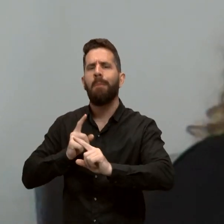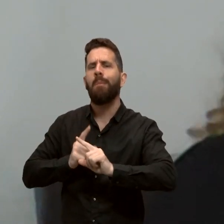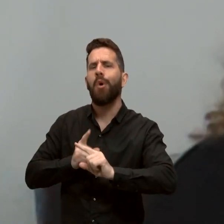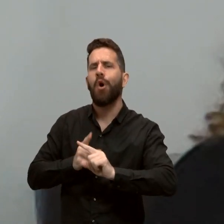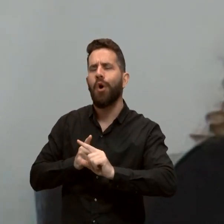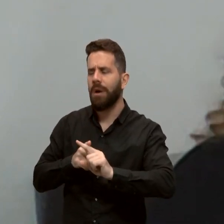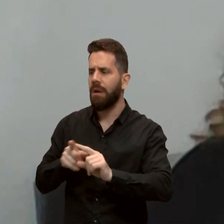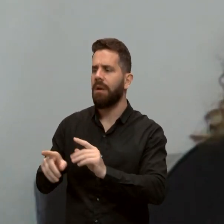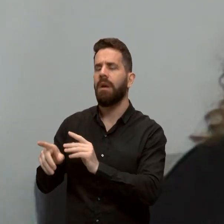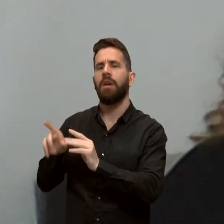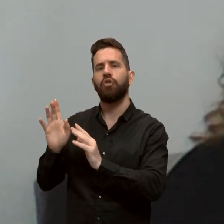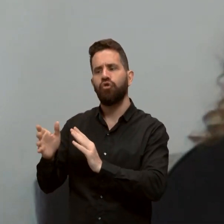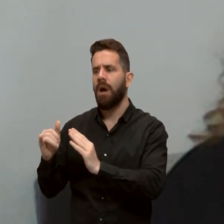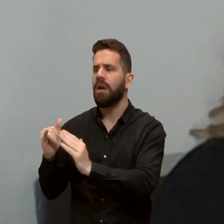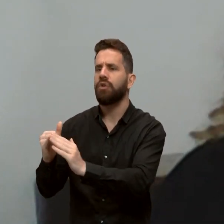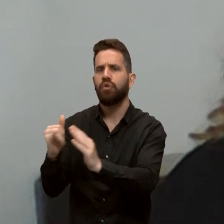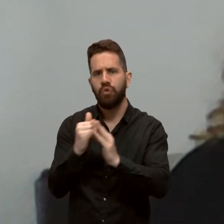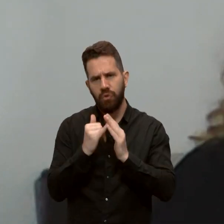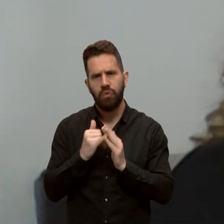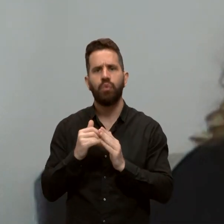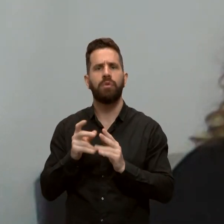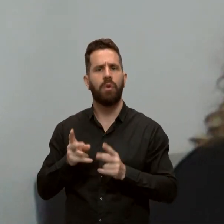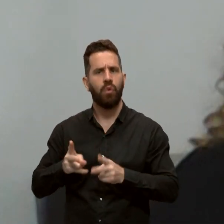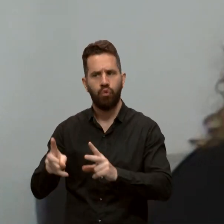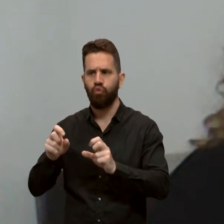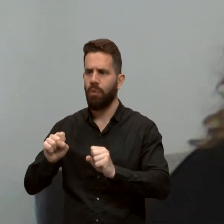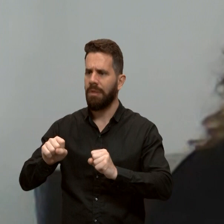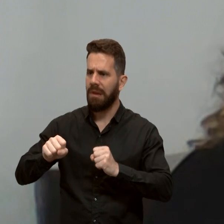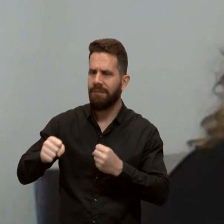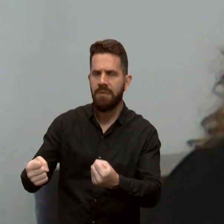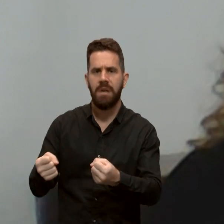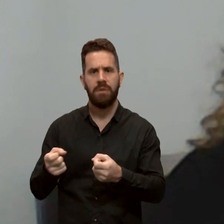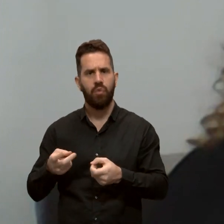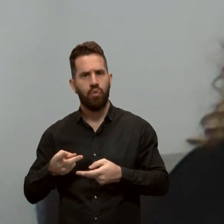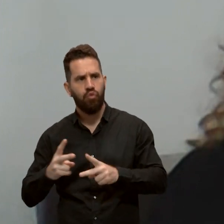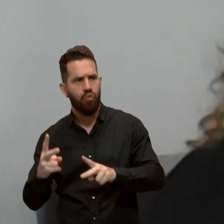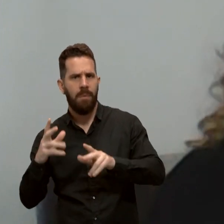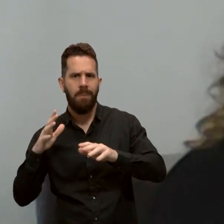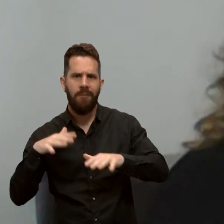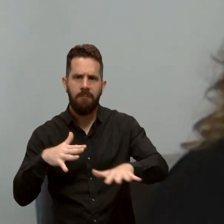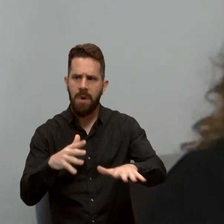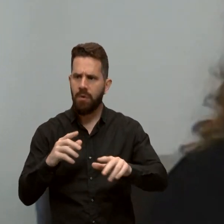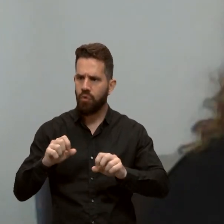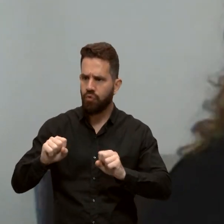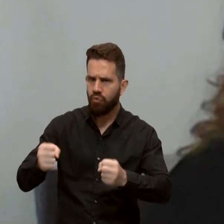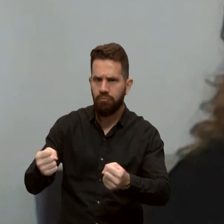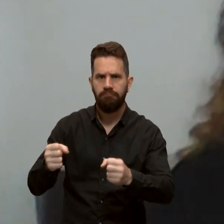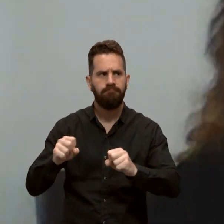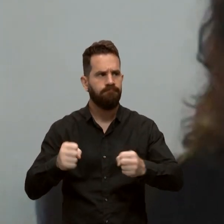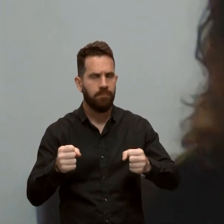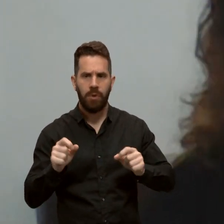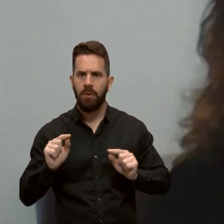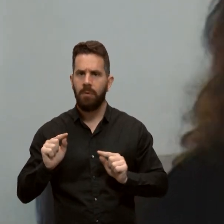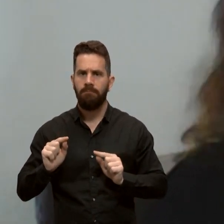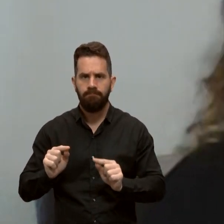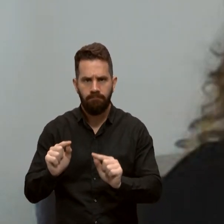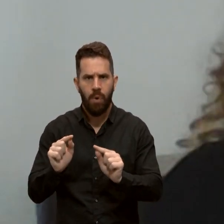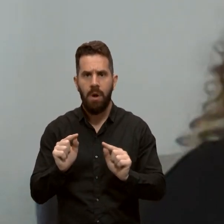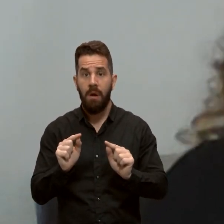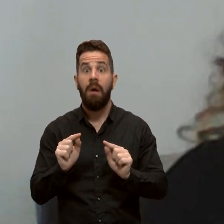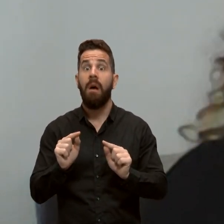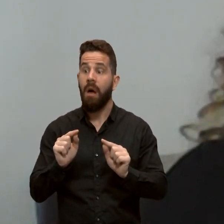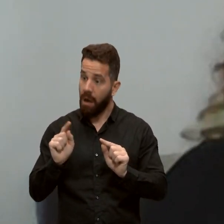vem fazendo ao longo do tempo essas defesas. Então, é importante também a gente perceber que é quase como um contínuo,